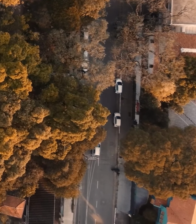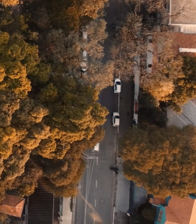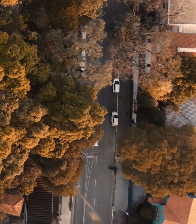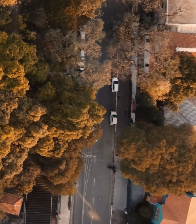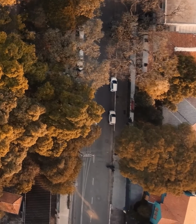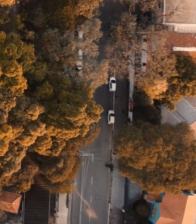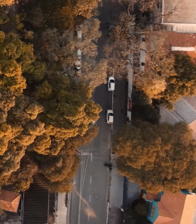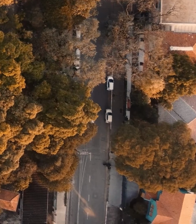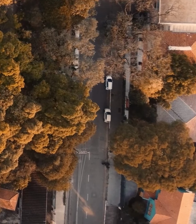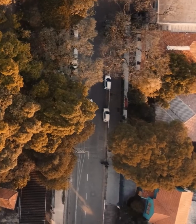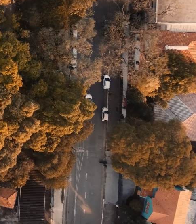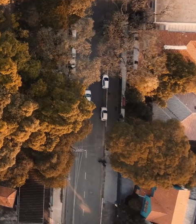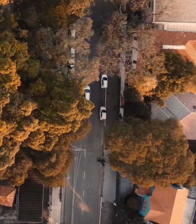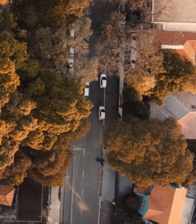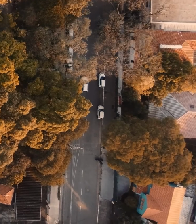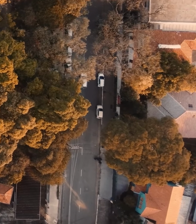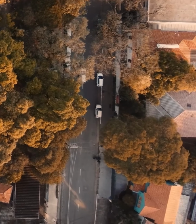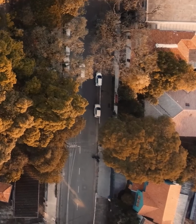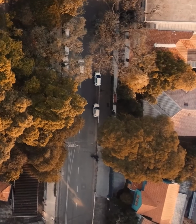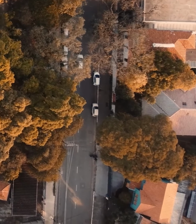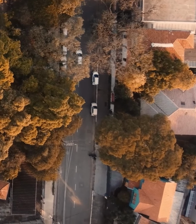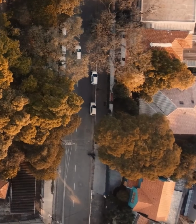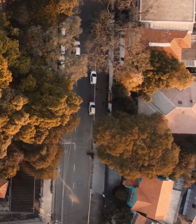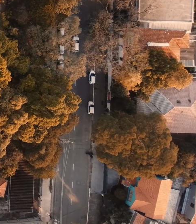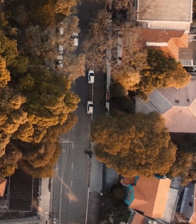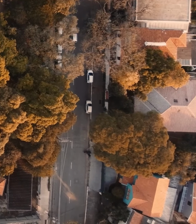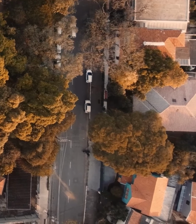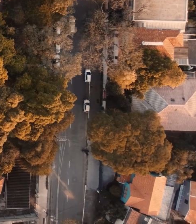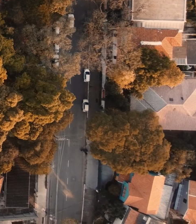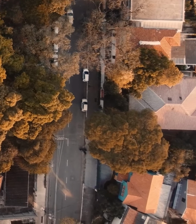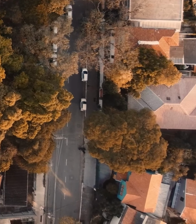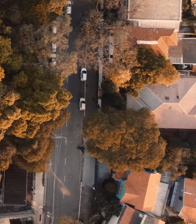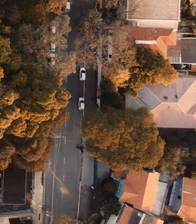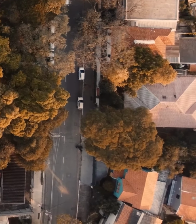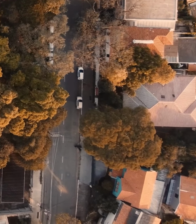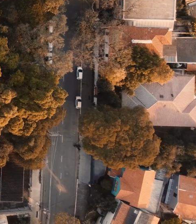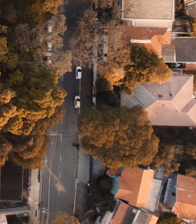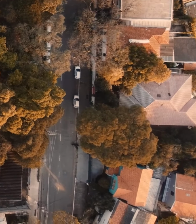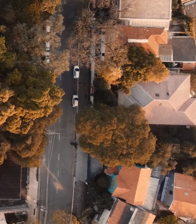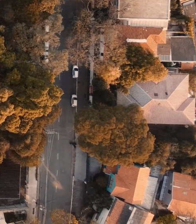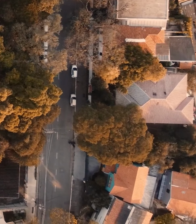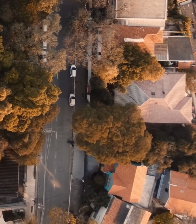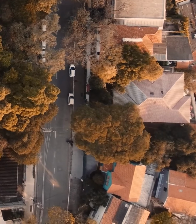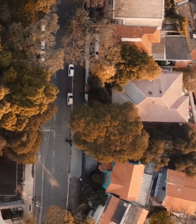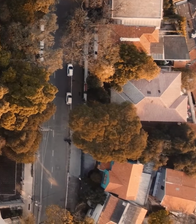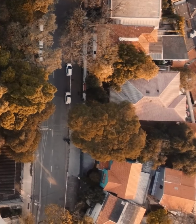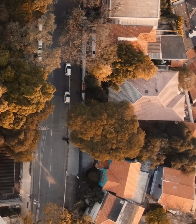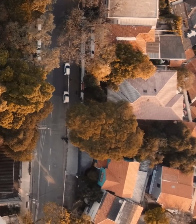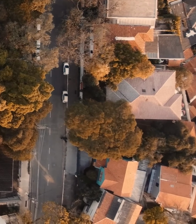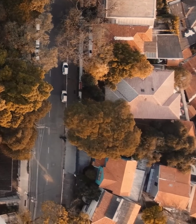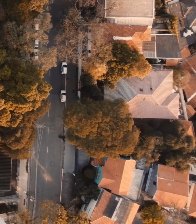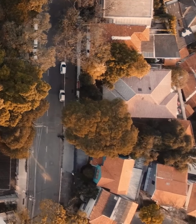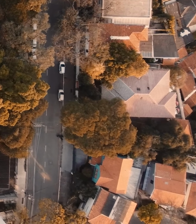Paola Buoro. Direção de arte, Júlia Miranda. Sound design, Léo Emocidia.